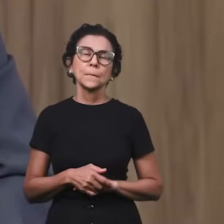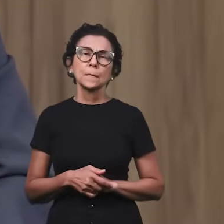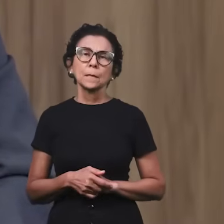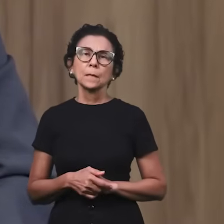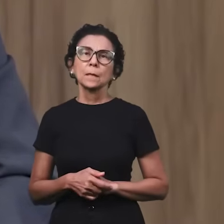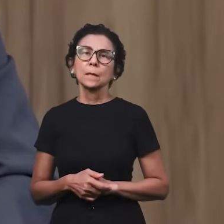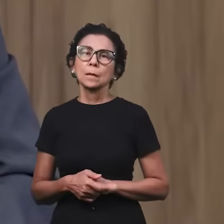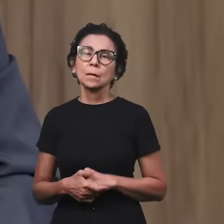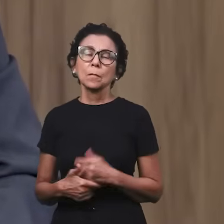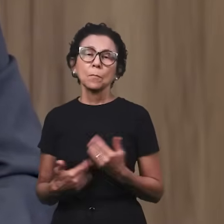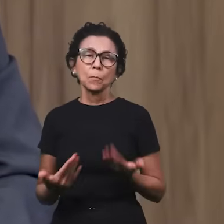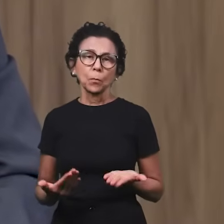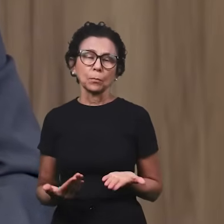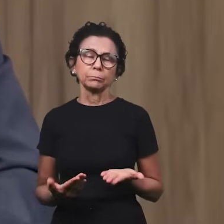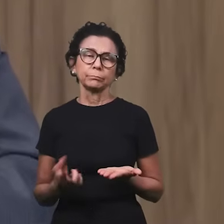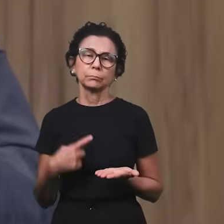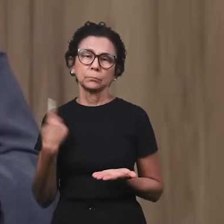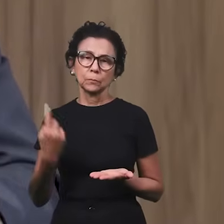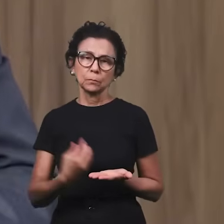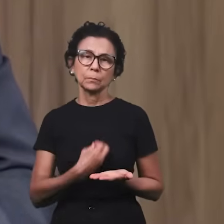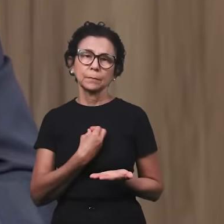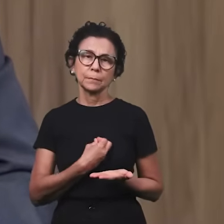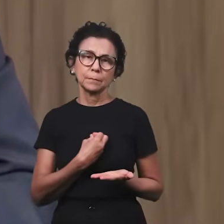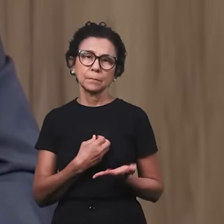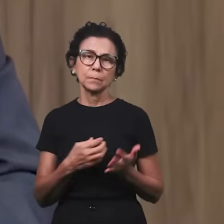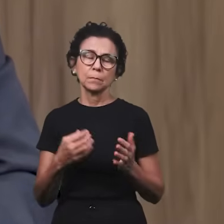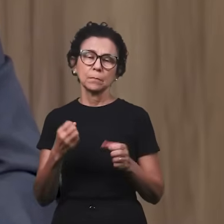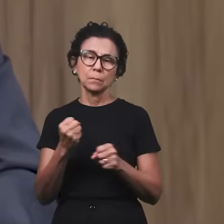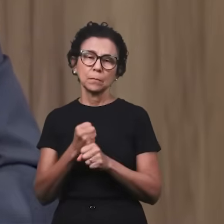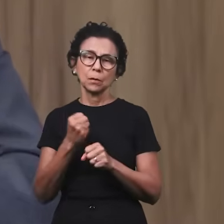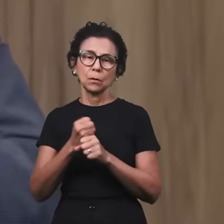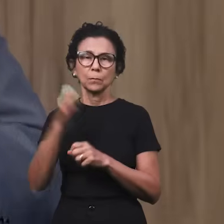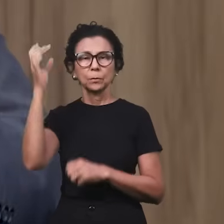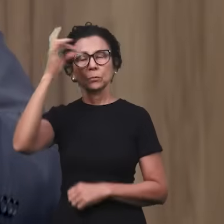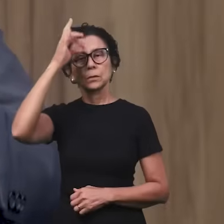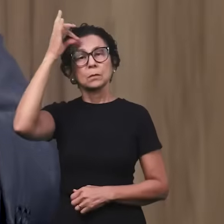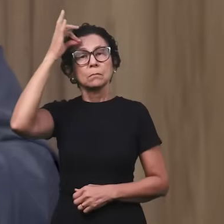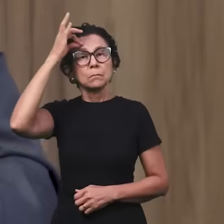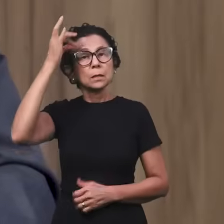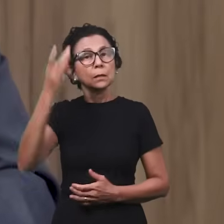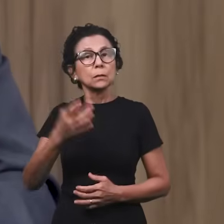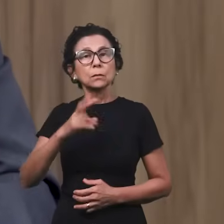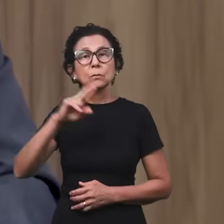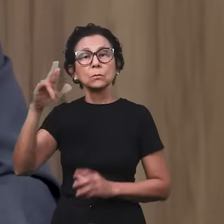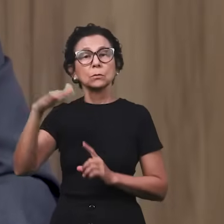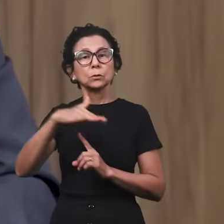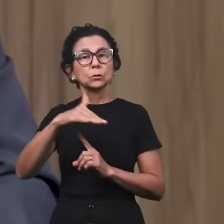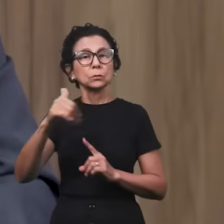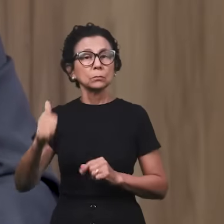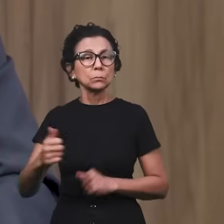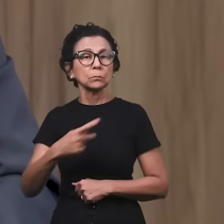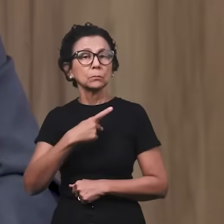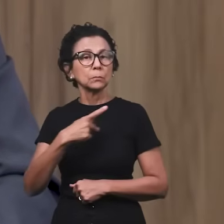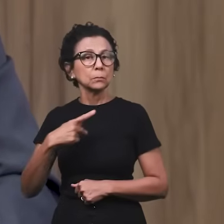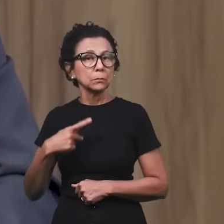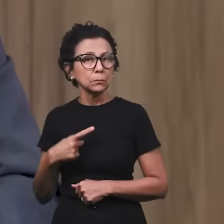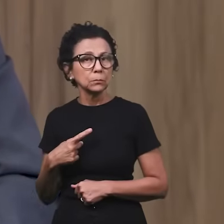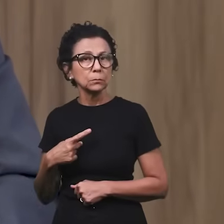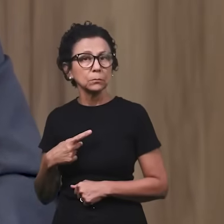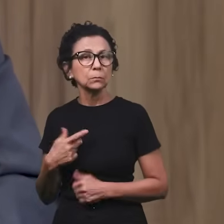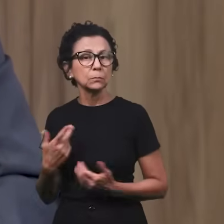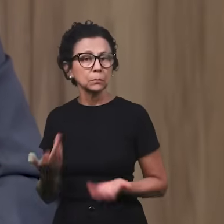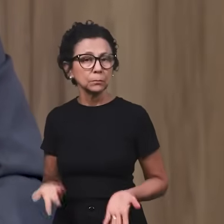a gente está numa obra que tem um ministério que foi levantado pelo Senhor, né? E nós precisamos